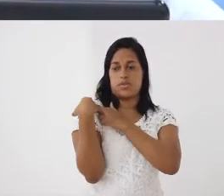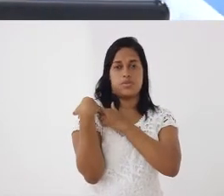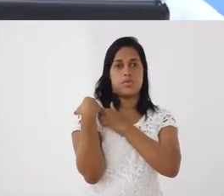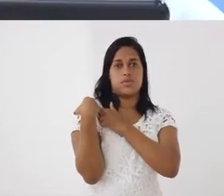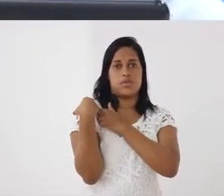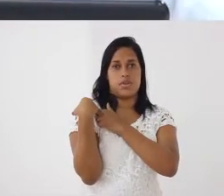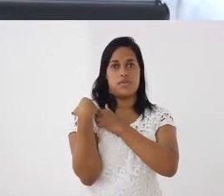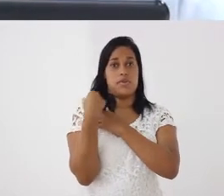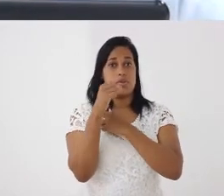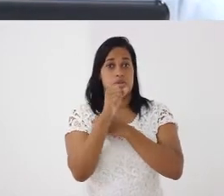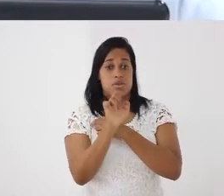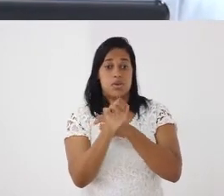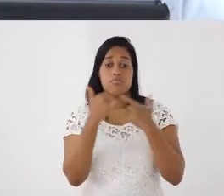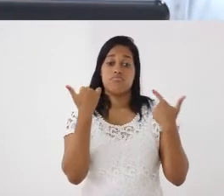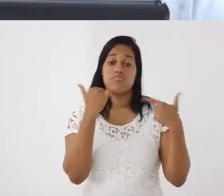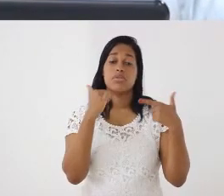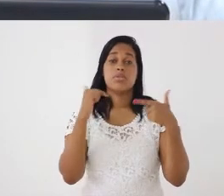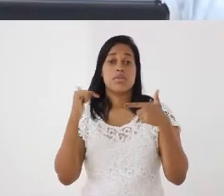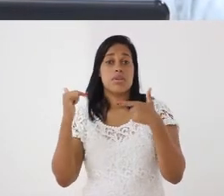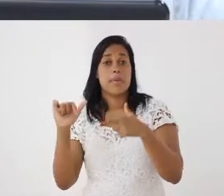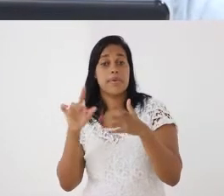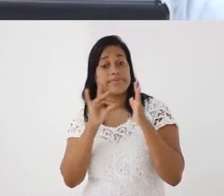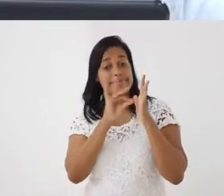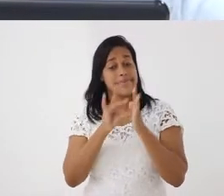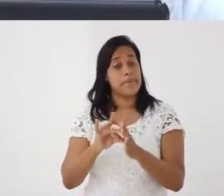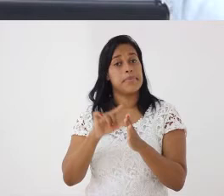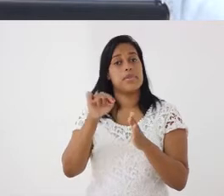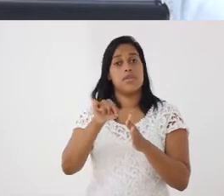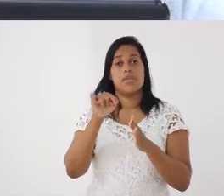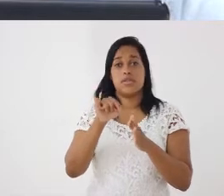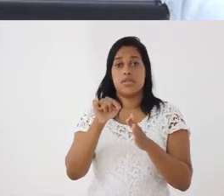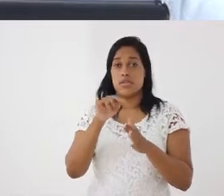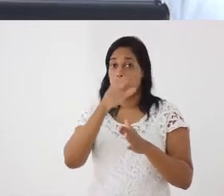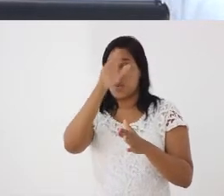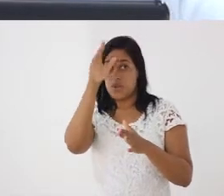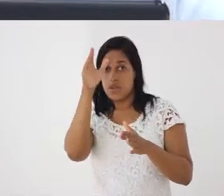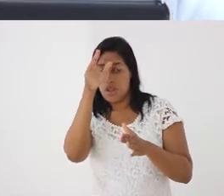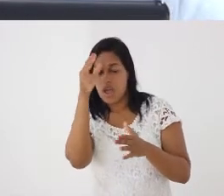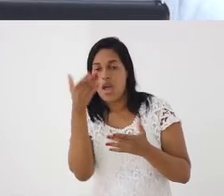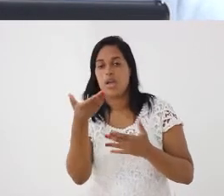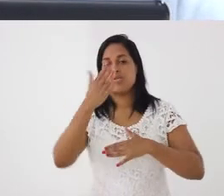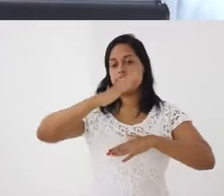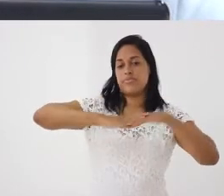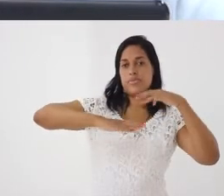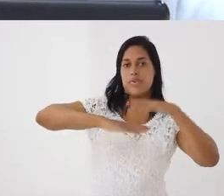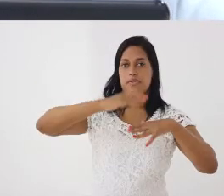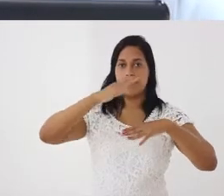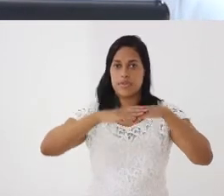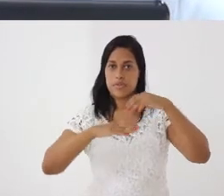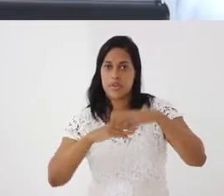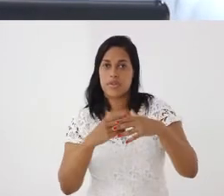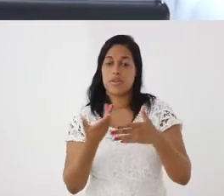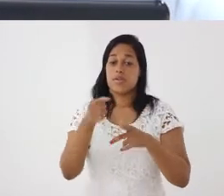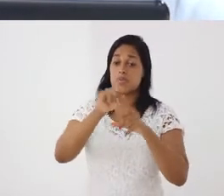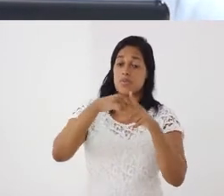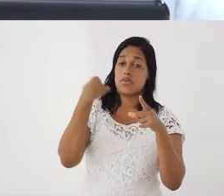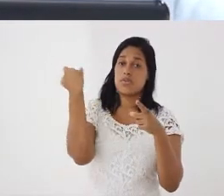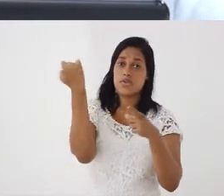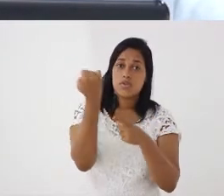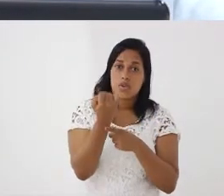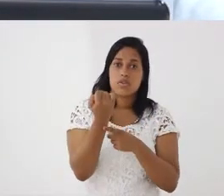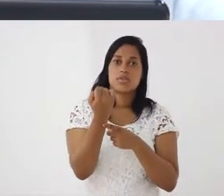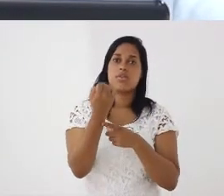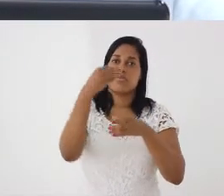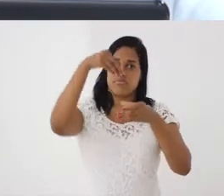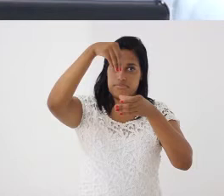Ou seja, se as ações que ela estabelece com os seus fornecedores, com os seus colaboradores, com a sociedade em que